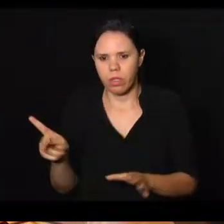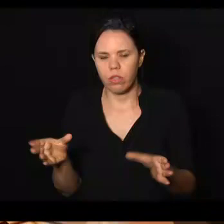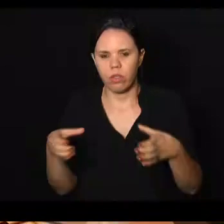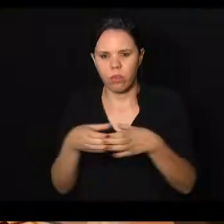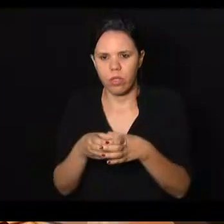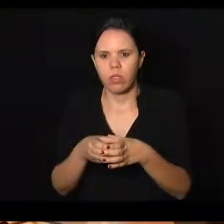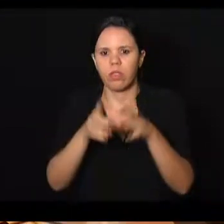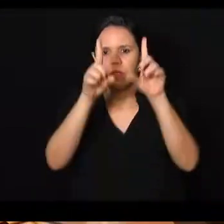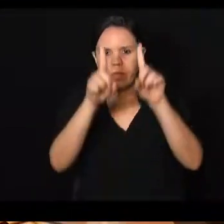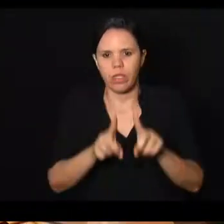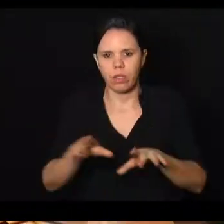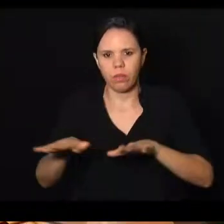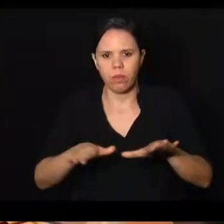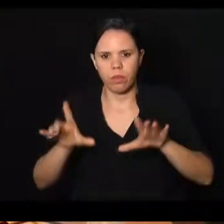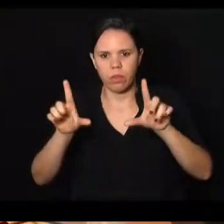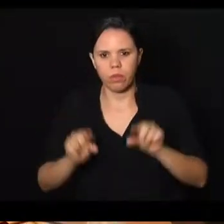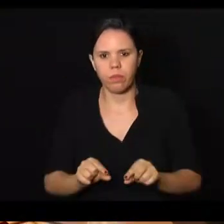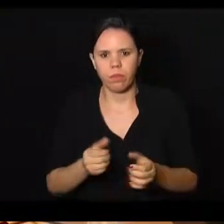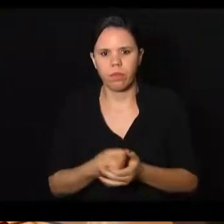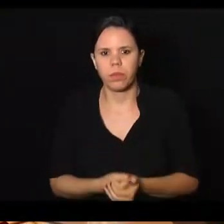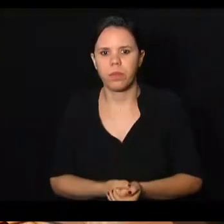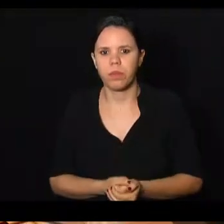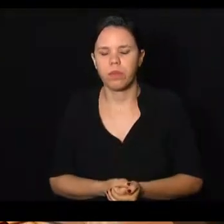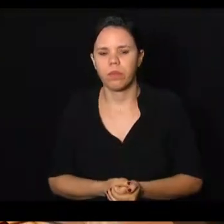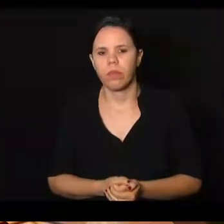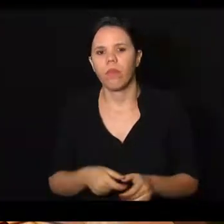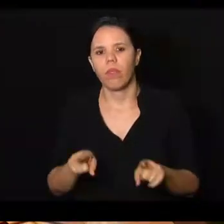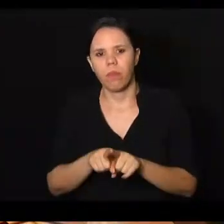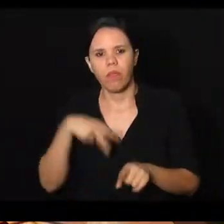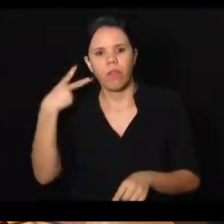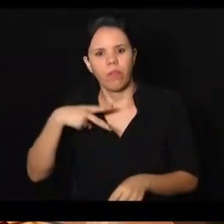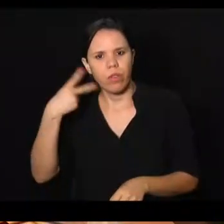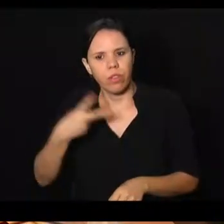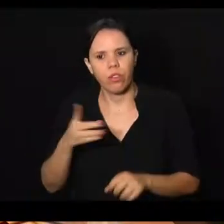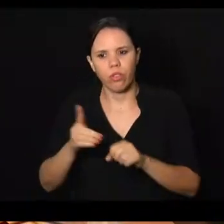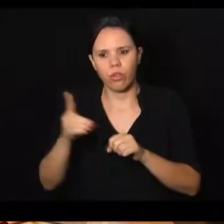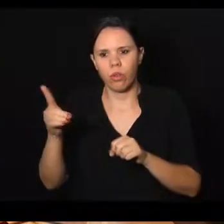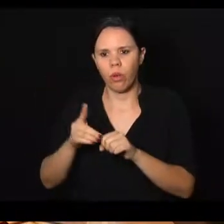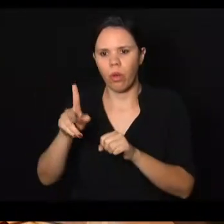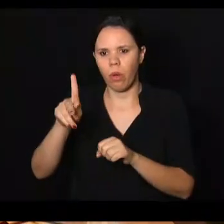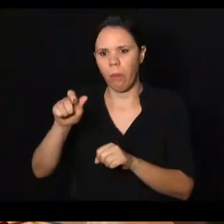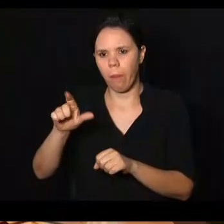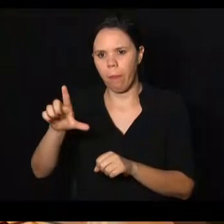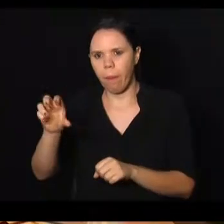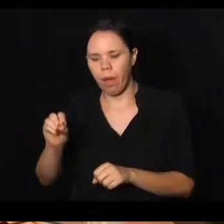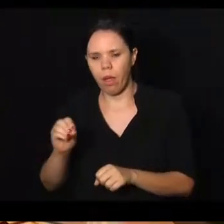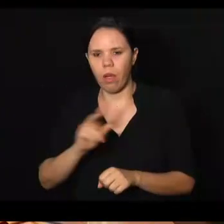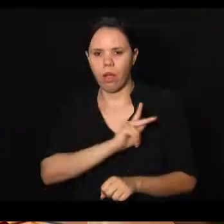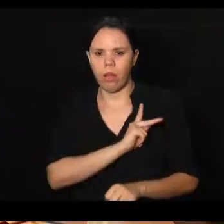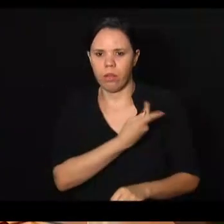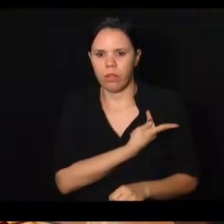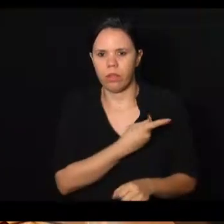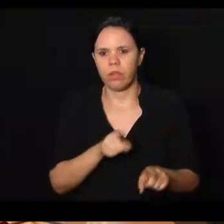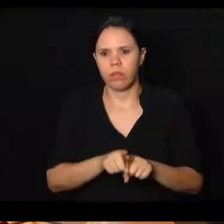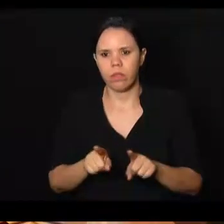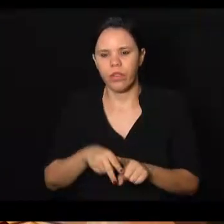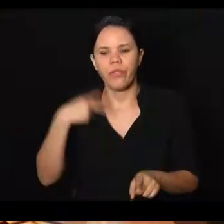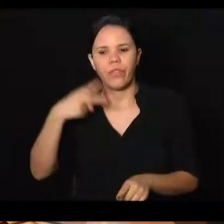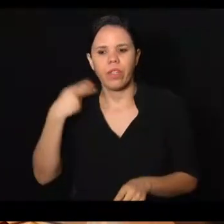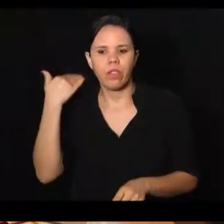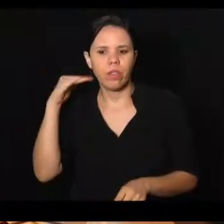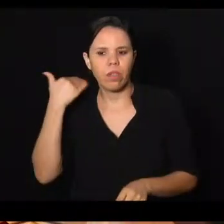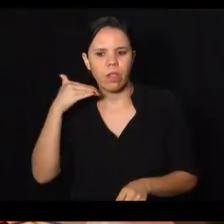Deficiência ou Mobilidade Reduzida, o nobre vereador doutor Paulo Haddad, a nobre vereadora